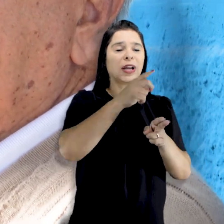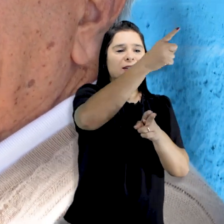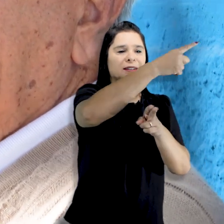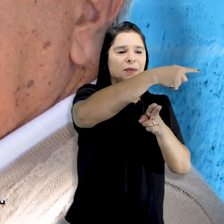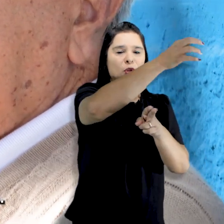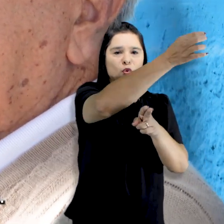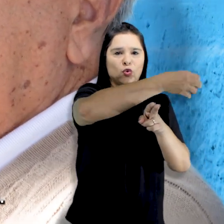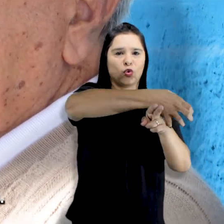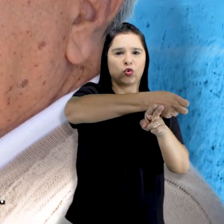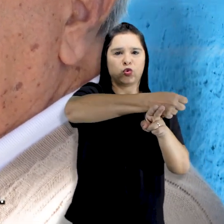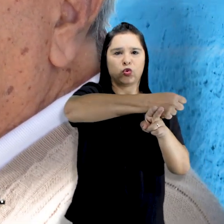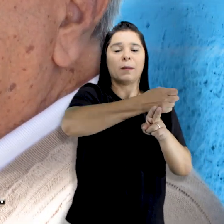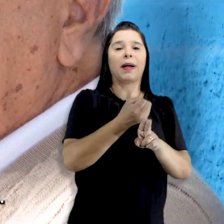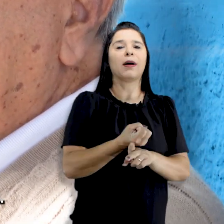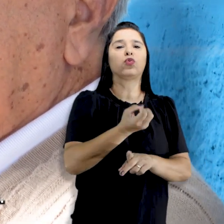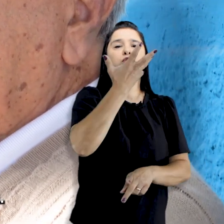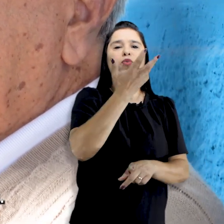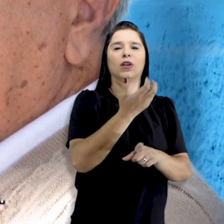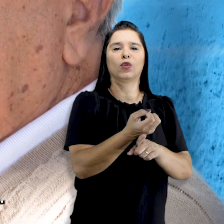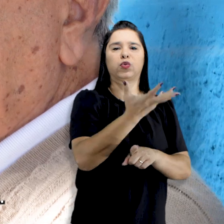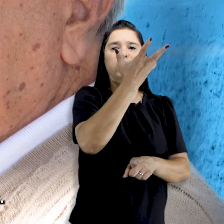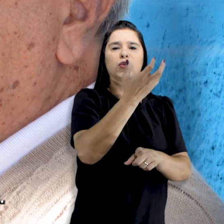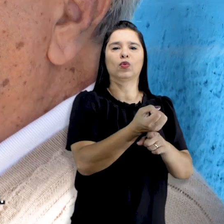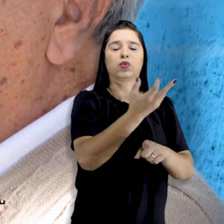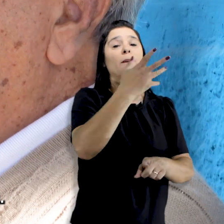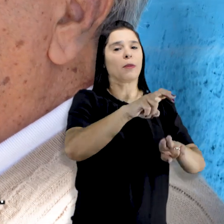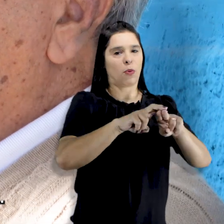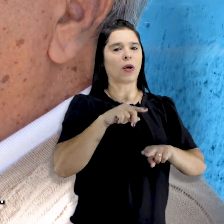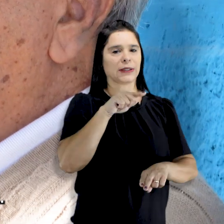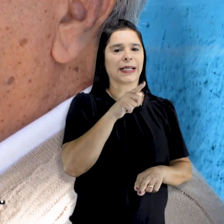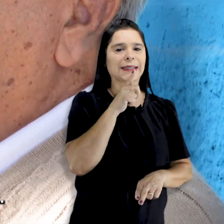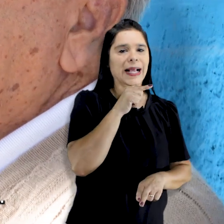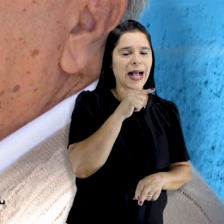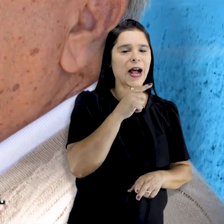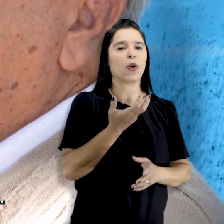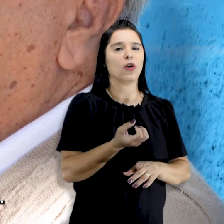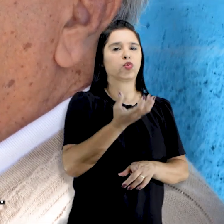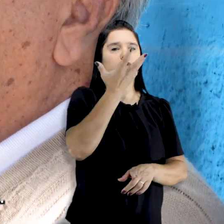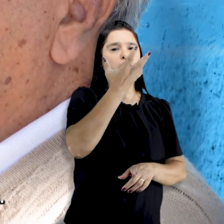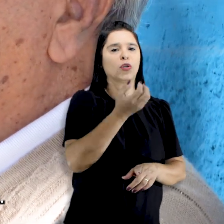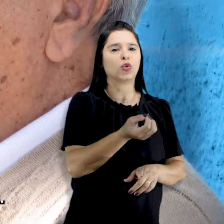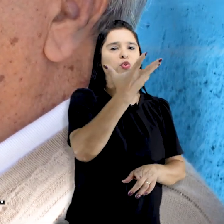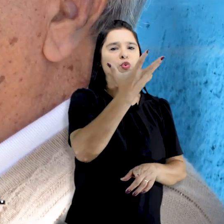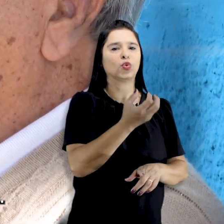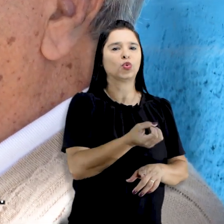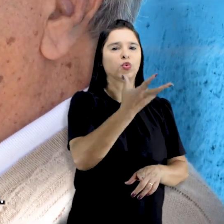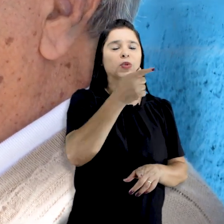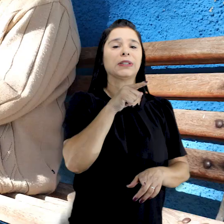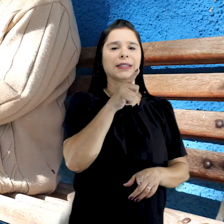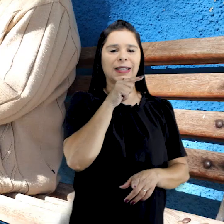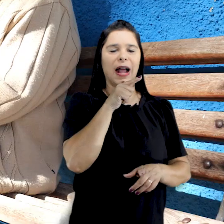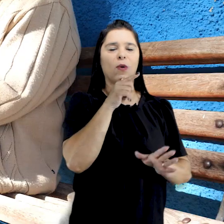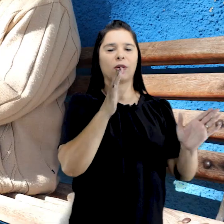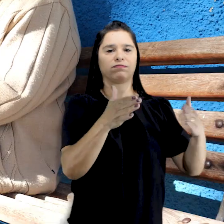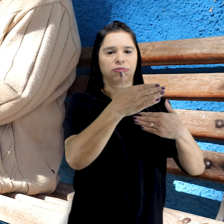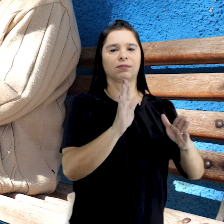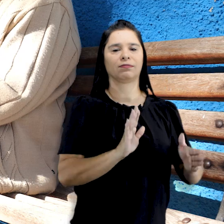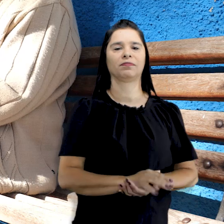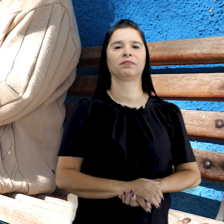vapor, ela andava através desse vapor e dessa água que ela se locomovia.